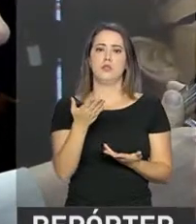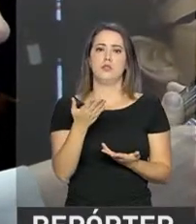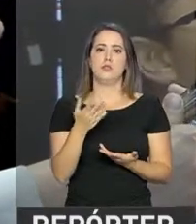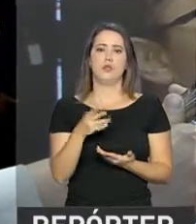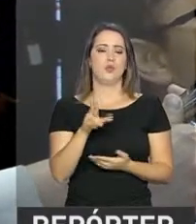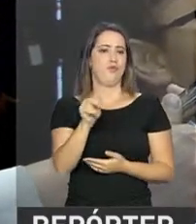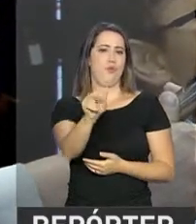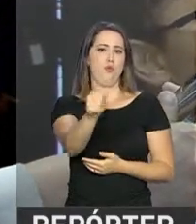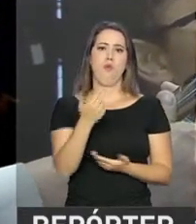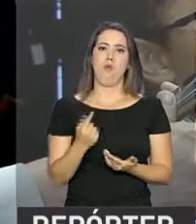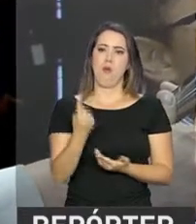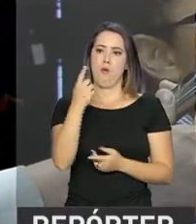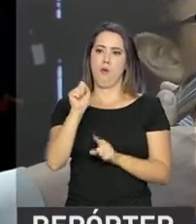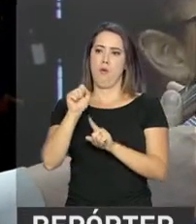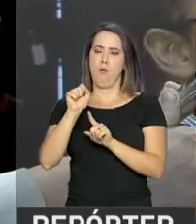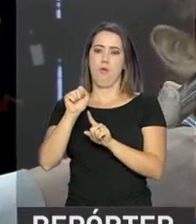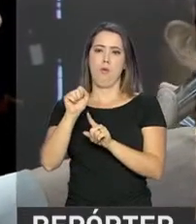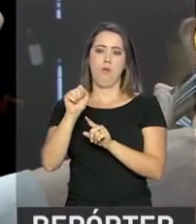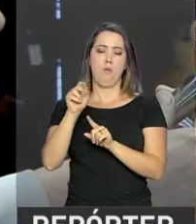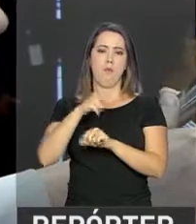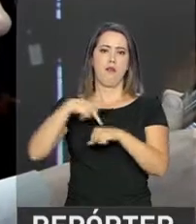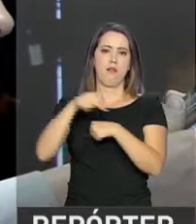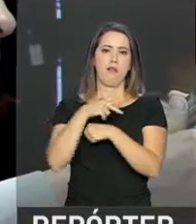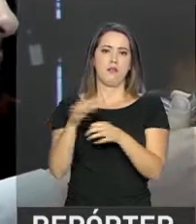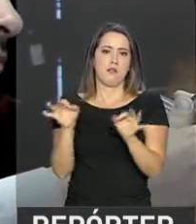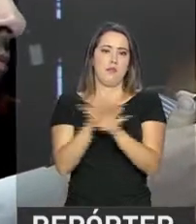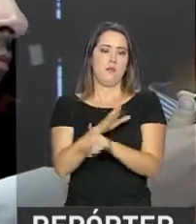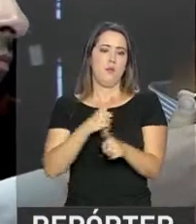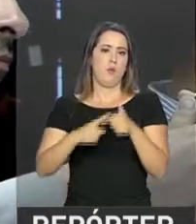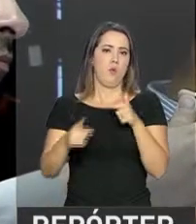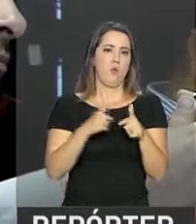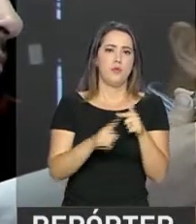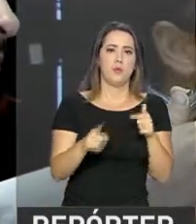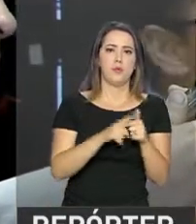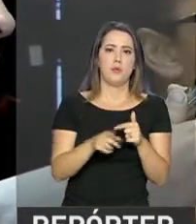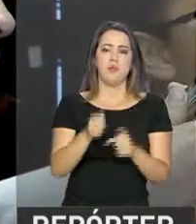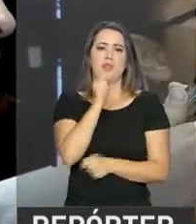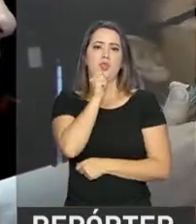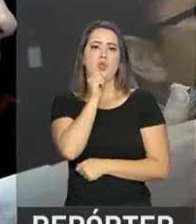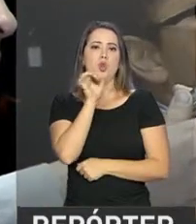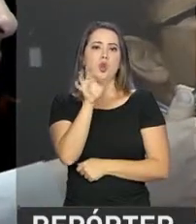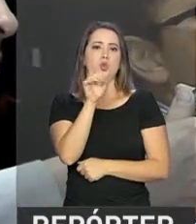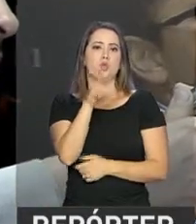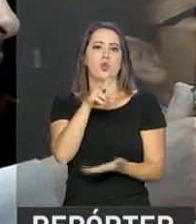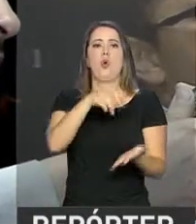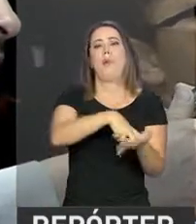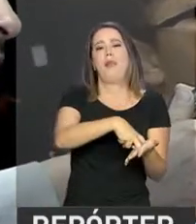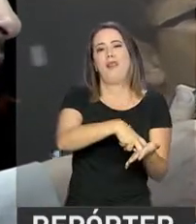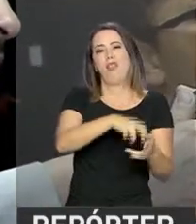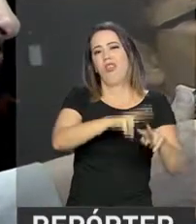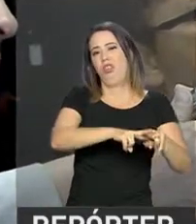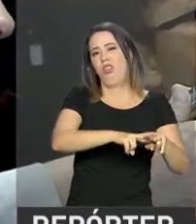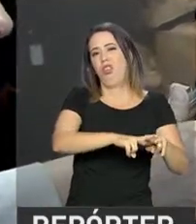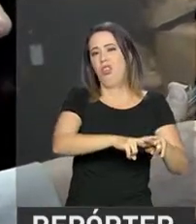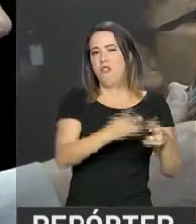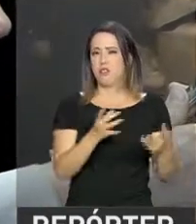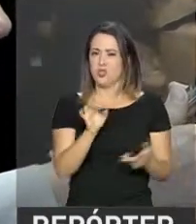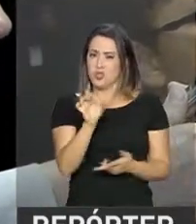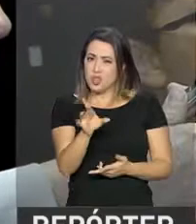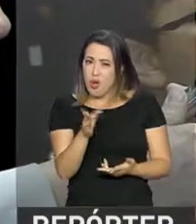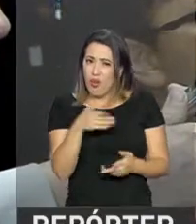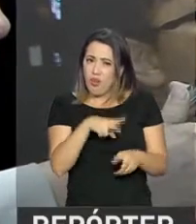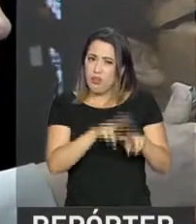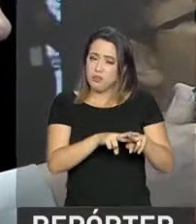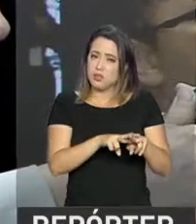país resolveu o problema das drogas aumentando a pena o tempo de cadeia essa a solução não passa por